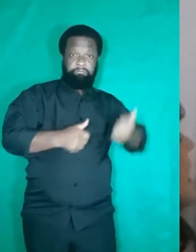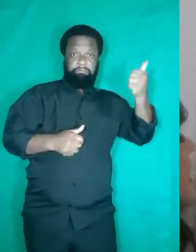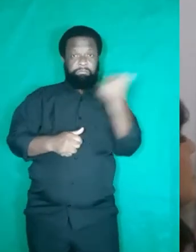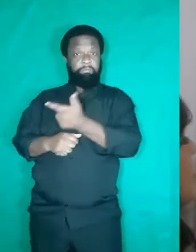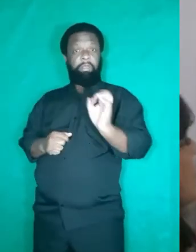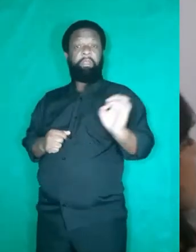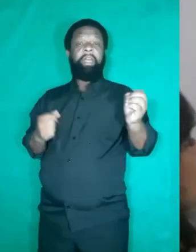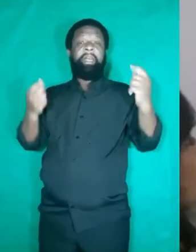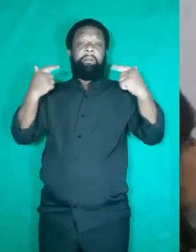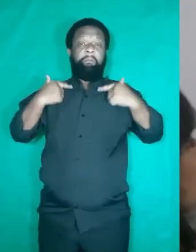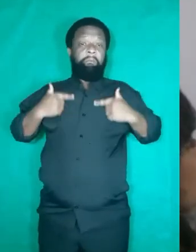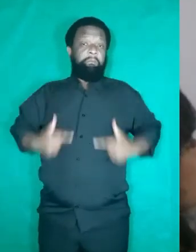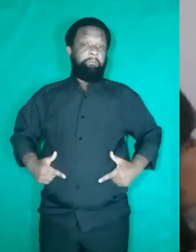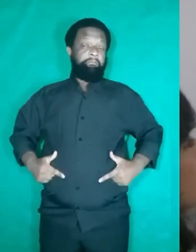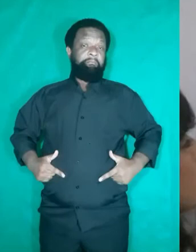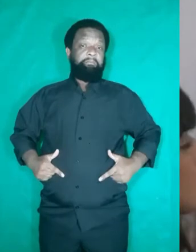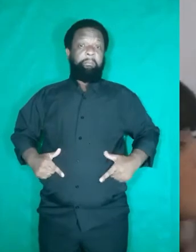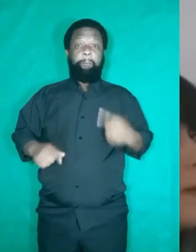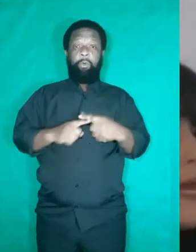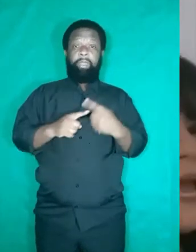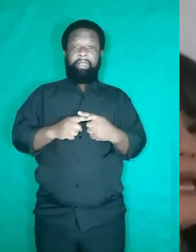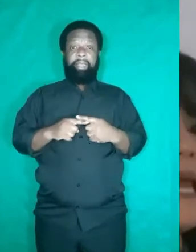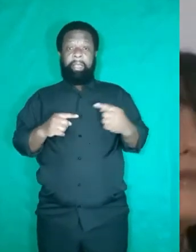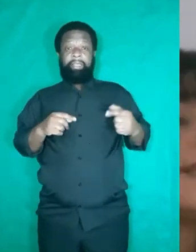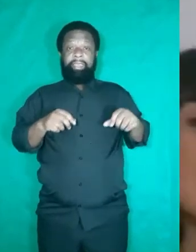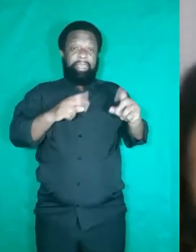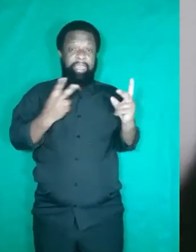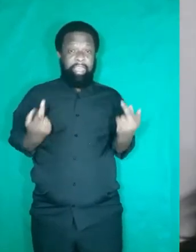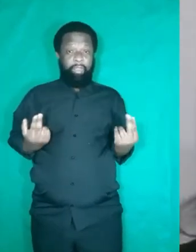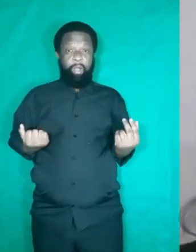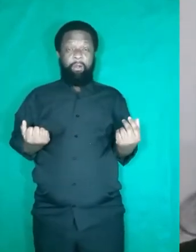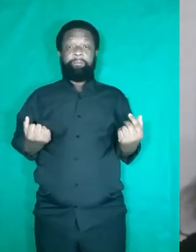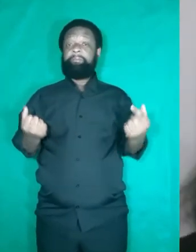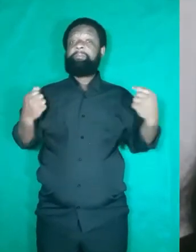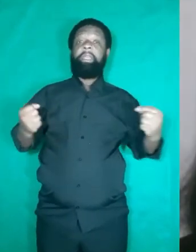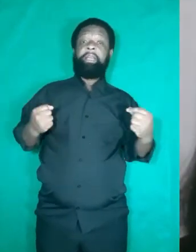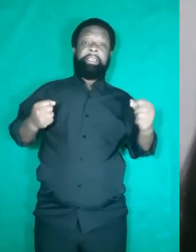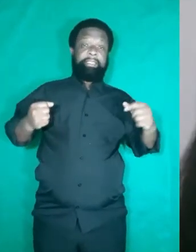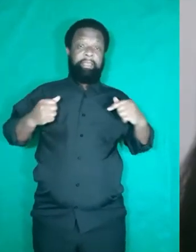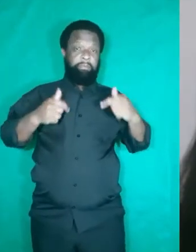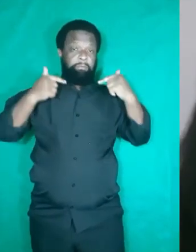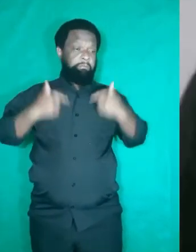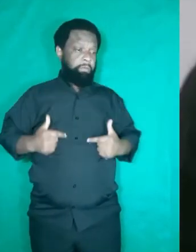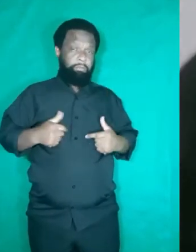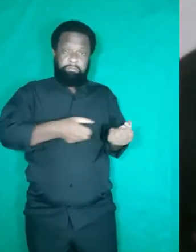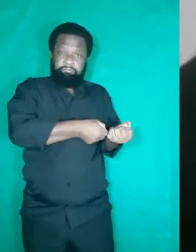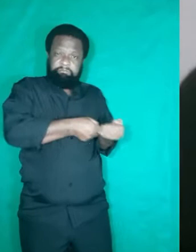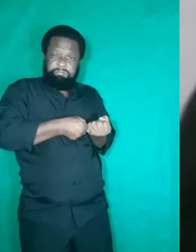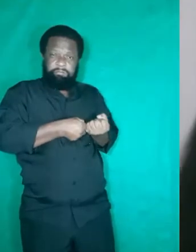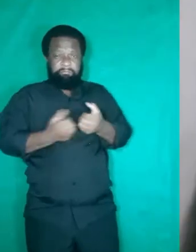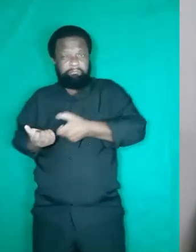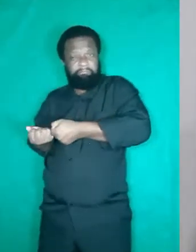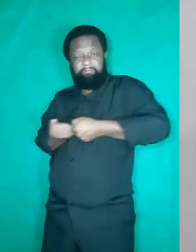vetores, eles se anulam. Tudo bem? E nesse caso, quando os vetores se anulam,